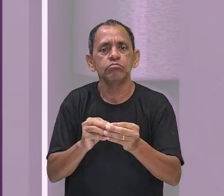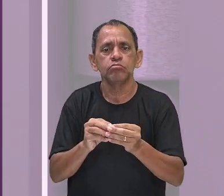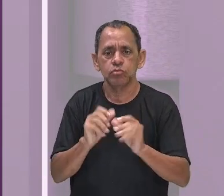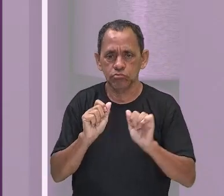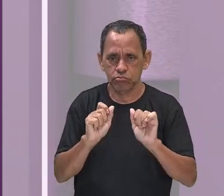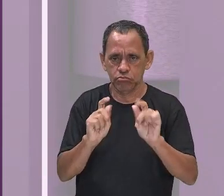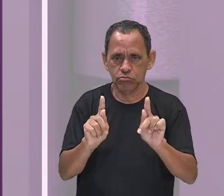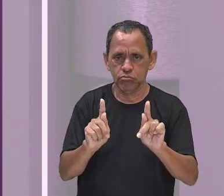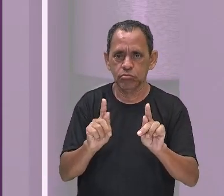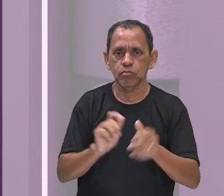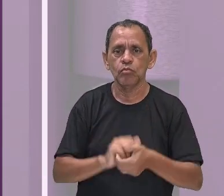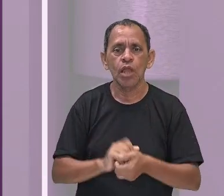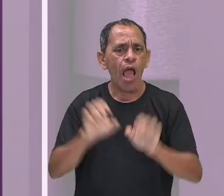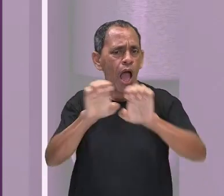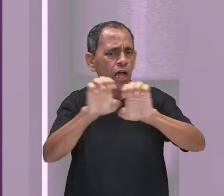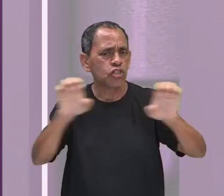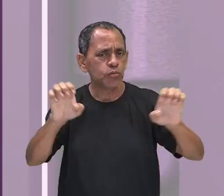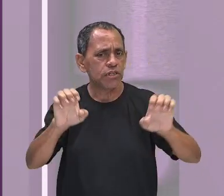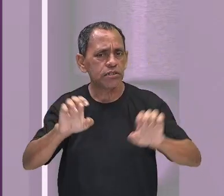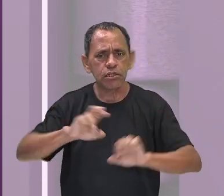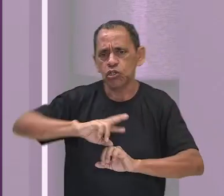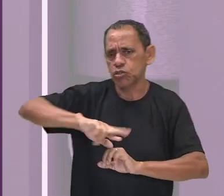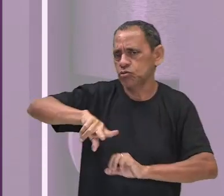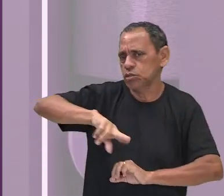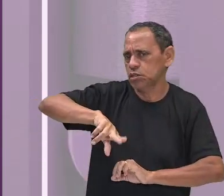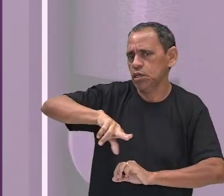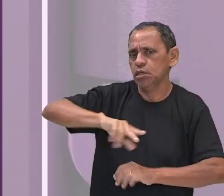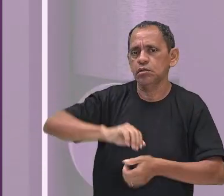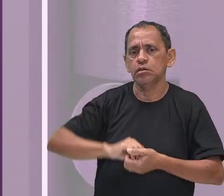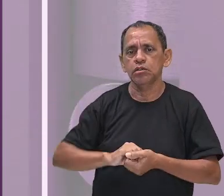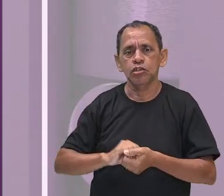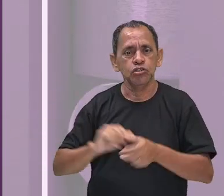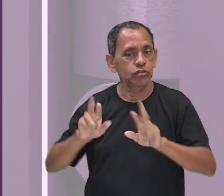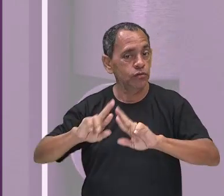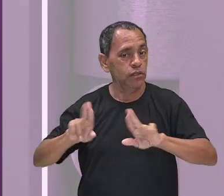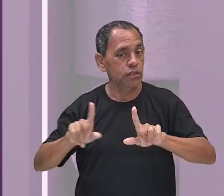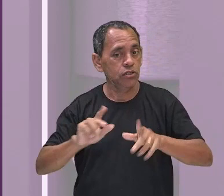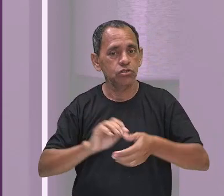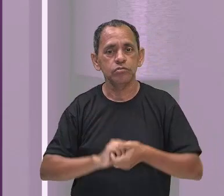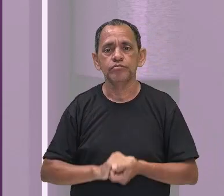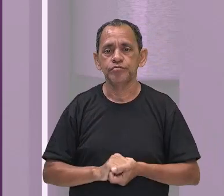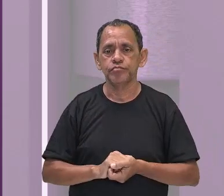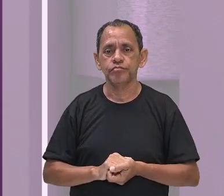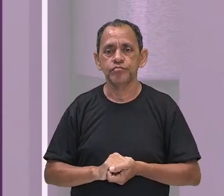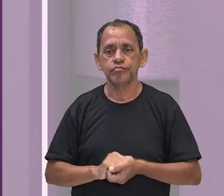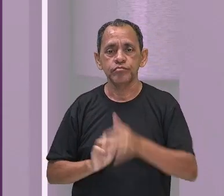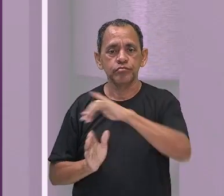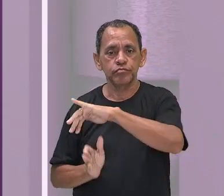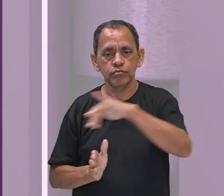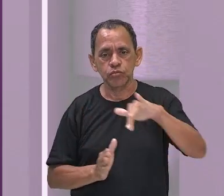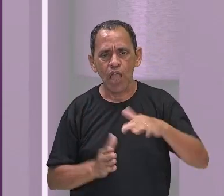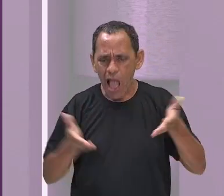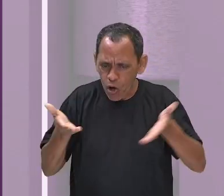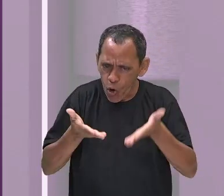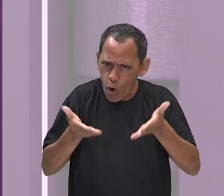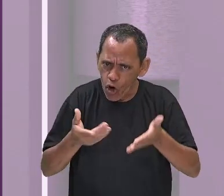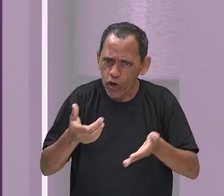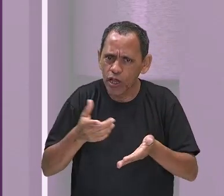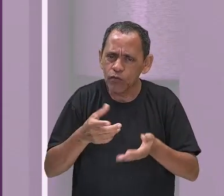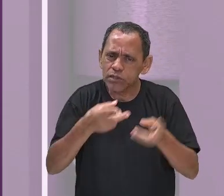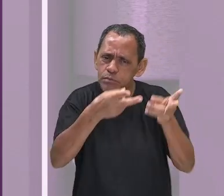tem para calcular área e volume, tá bom? Agora que você percebeu aí a diferença, nós vamos falar também um pouco